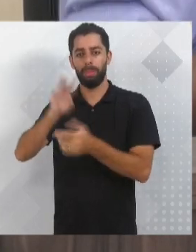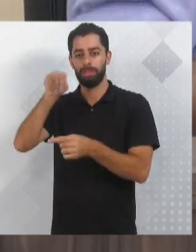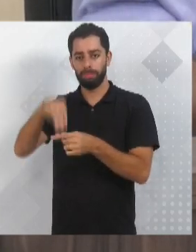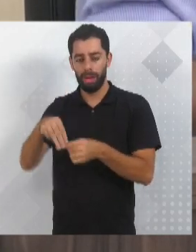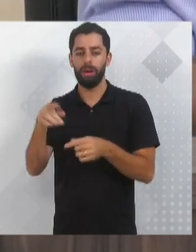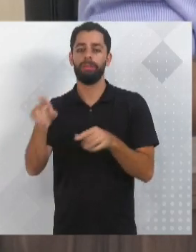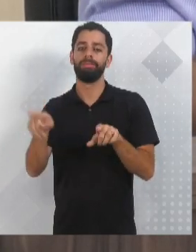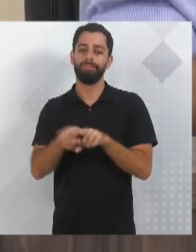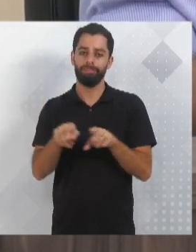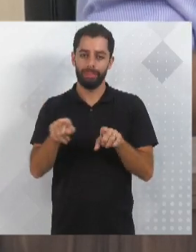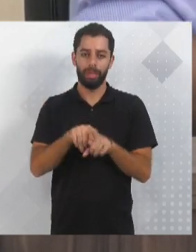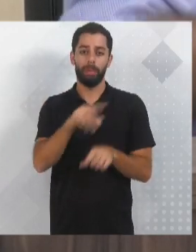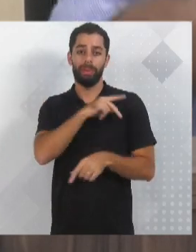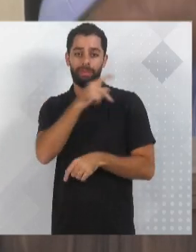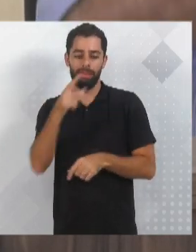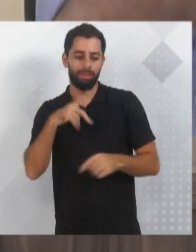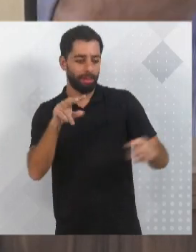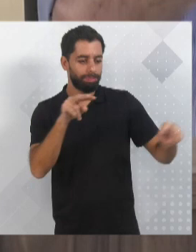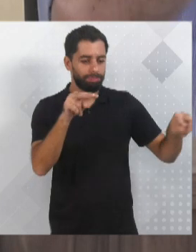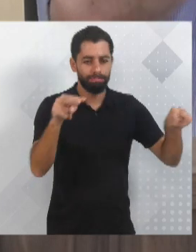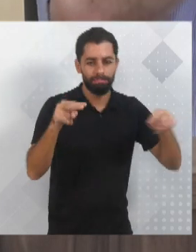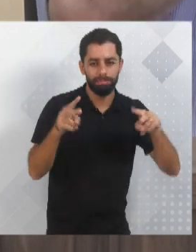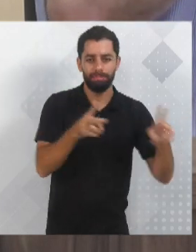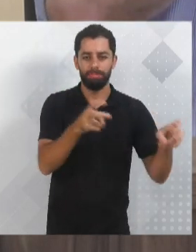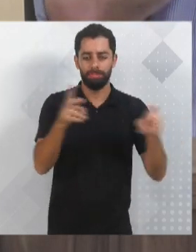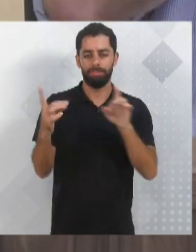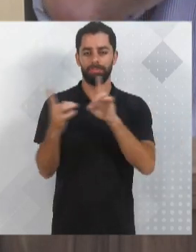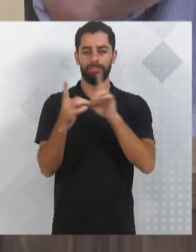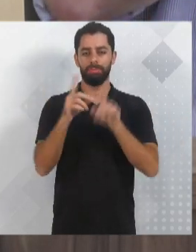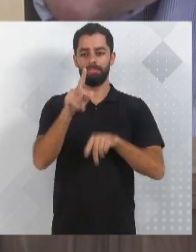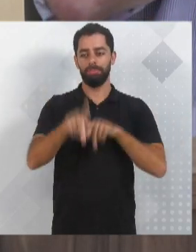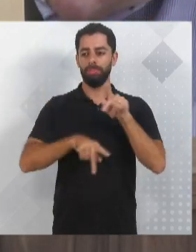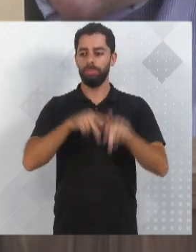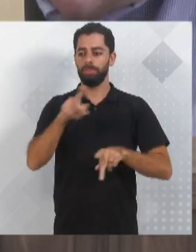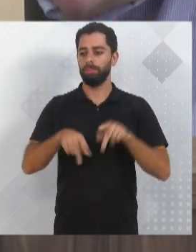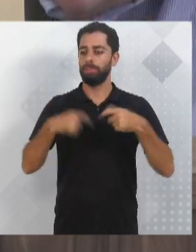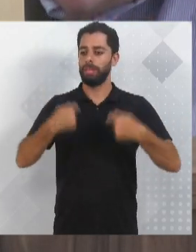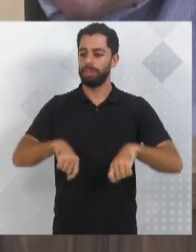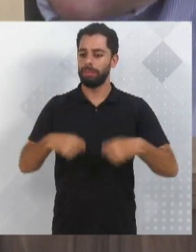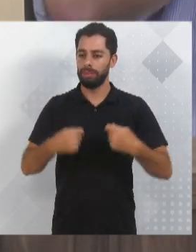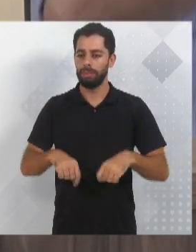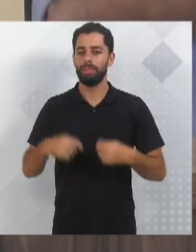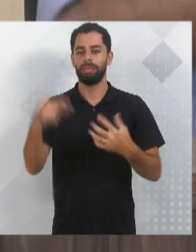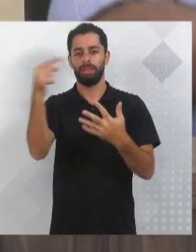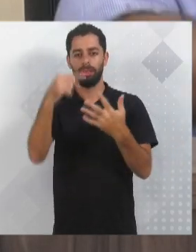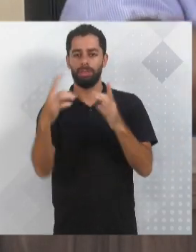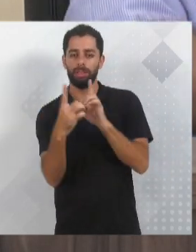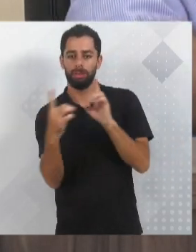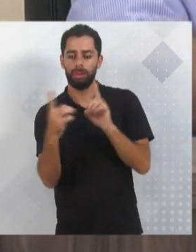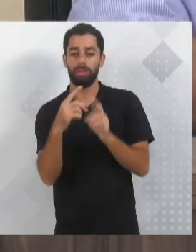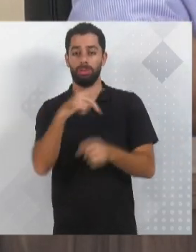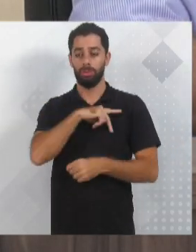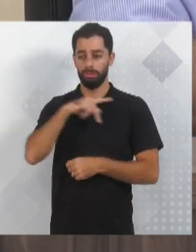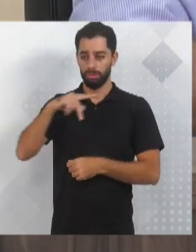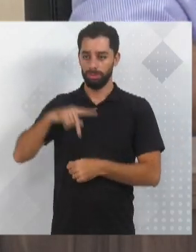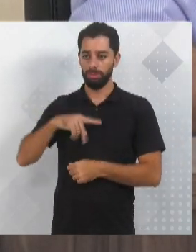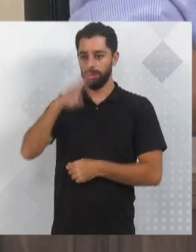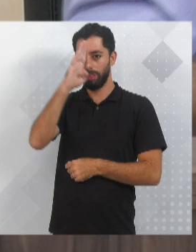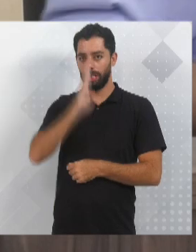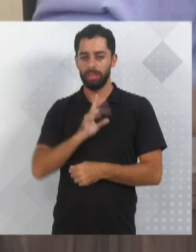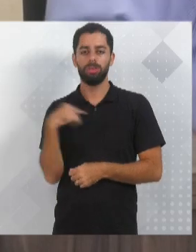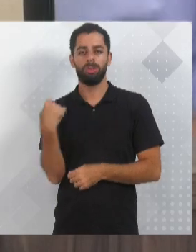o olhar para atendimento à população, a qual precisa dos serviços públicos, nós fizemos frente